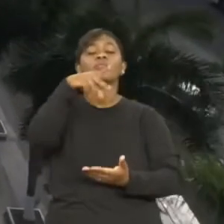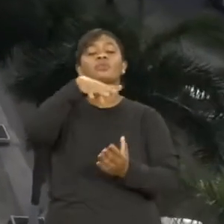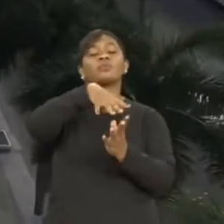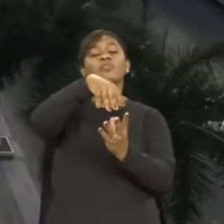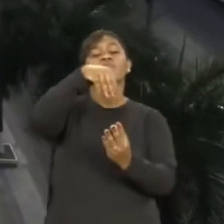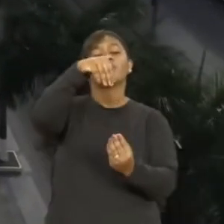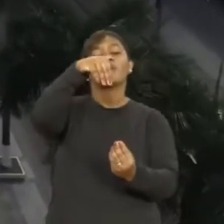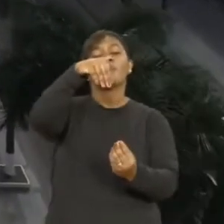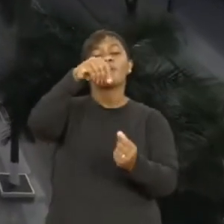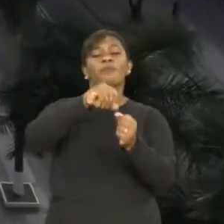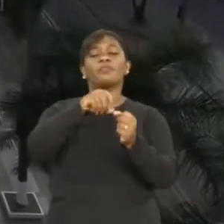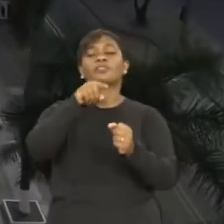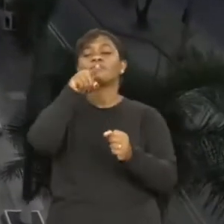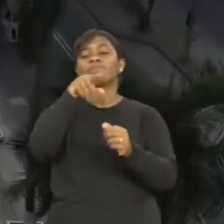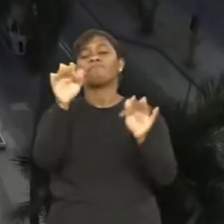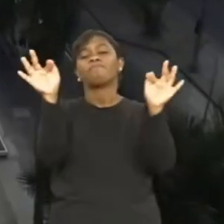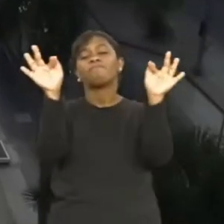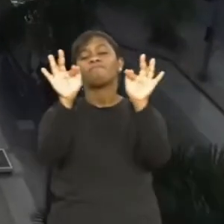alma, para te fazer feliz,